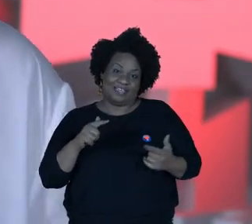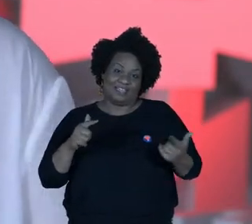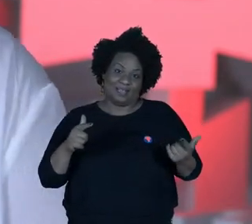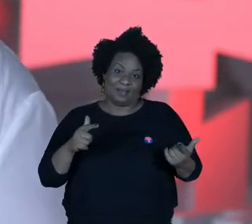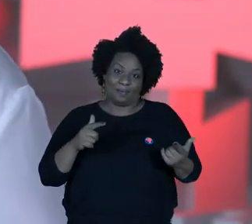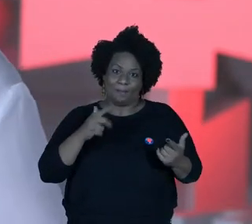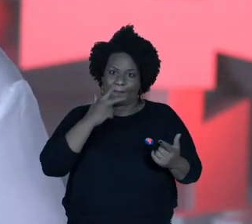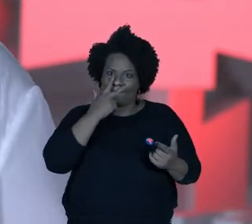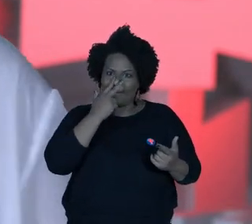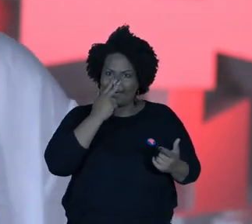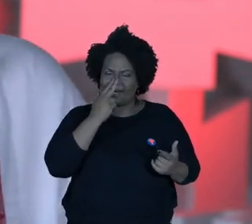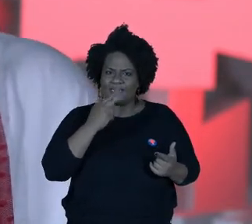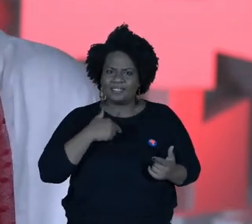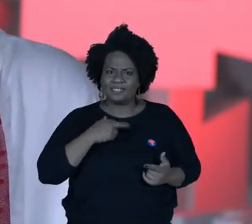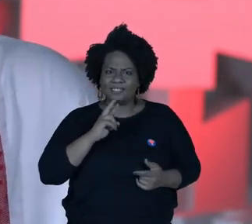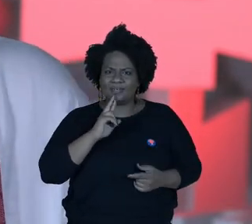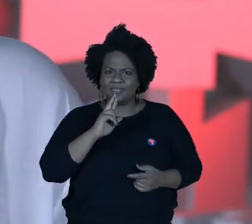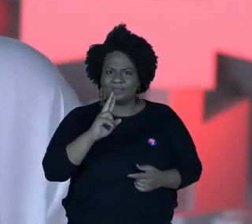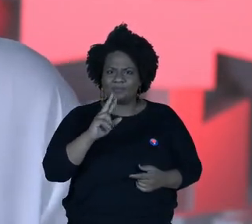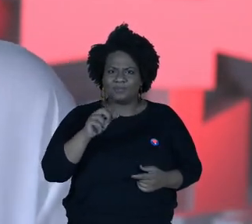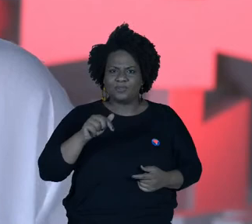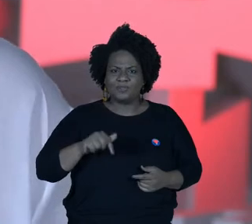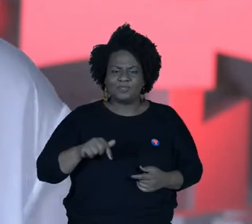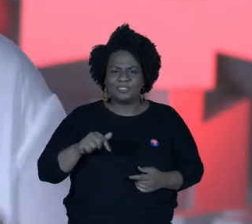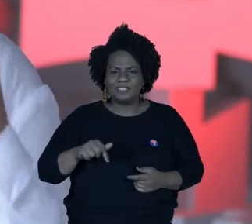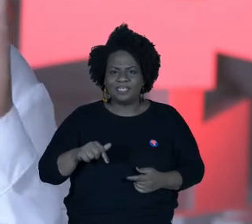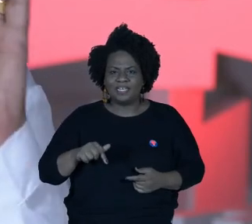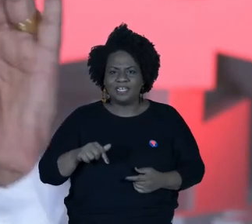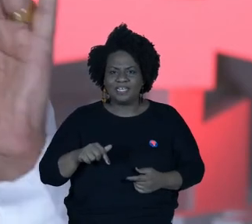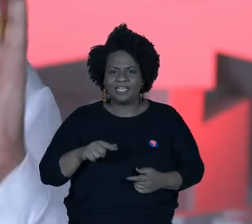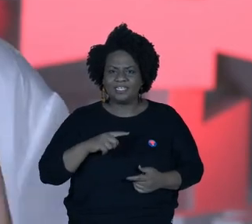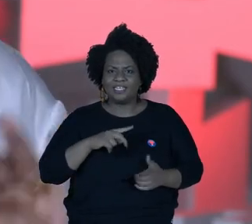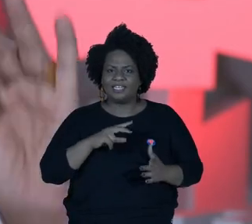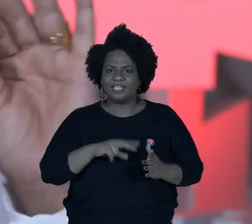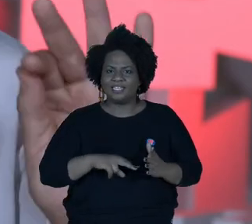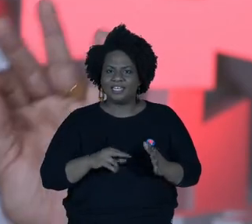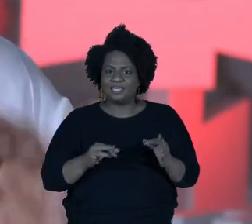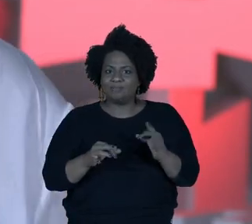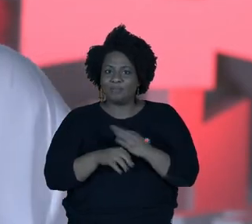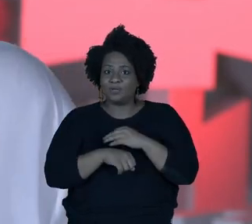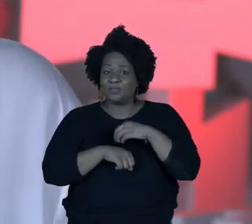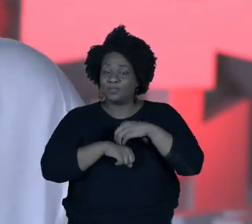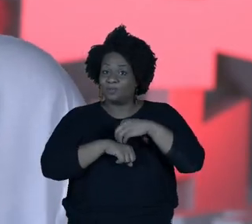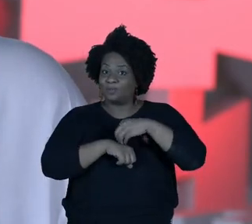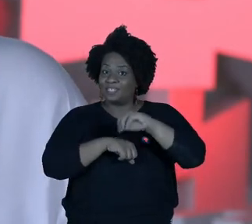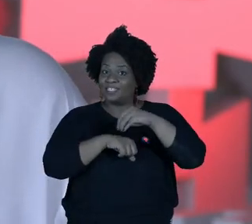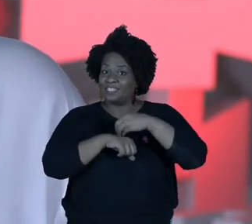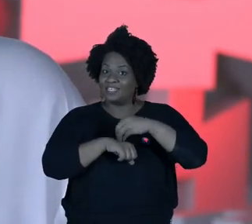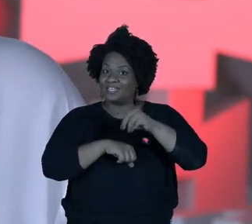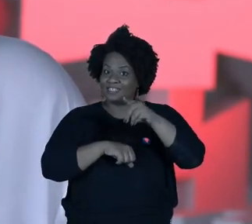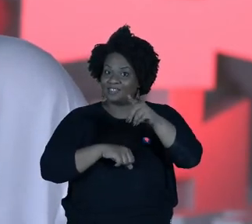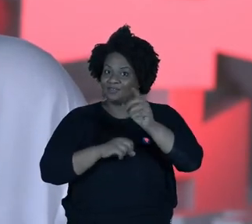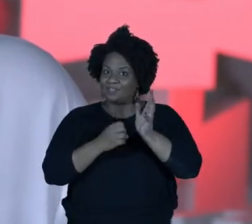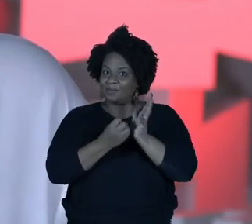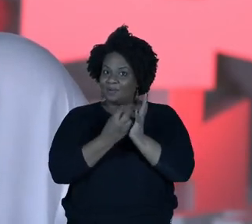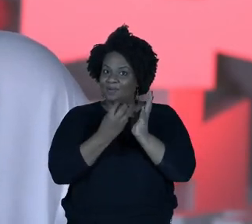tenho que ler alguma, responder alguma coisa aqui e ler alguma coisa para deixar uma mensagem para vocês da produção.